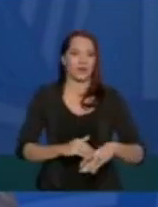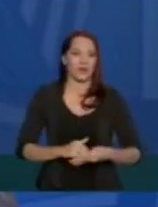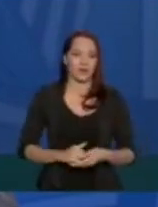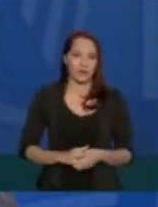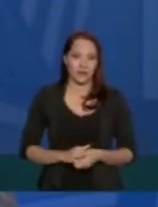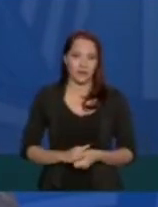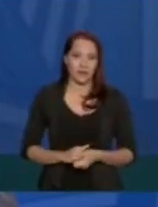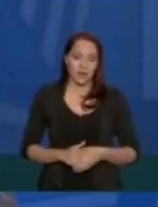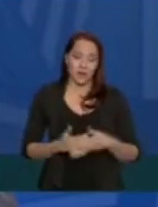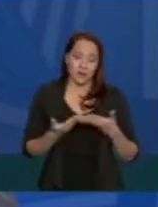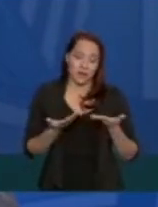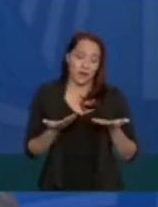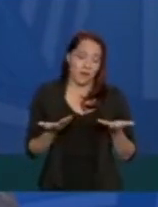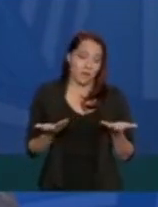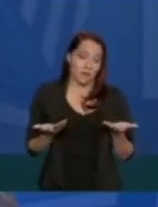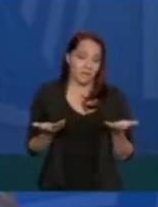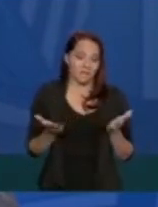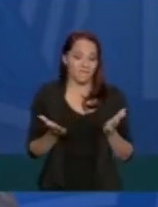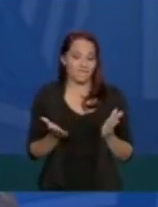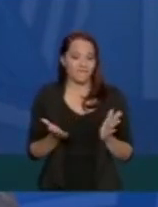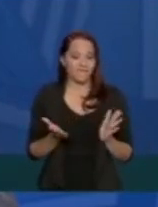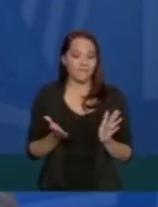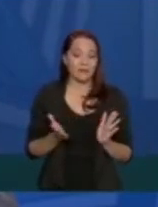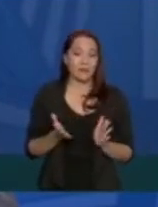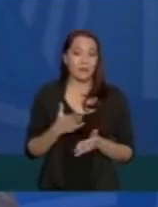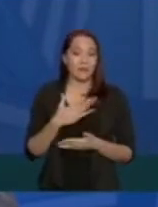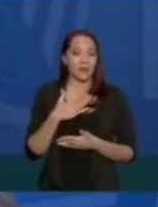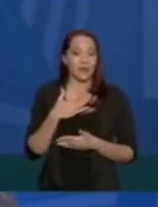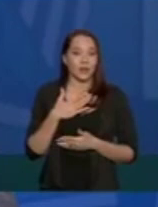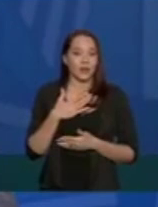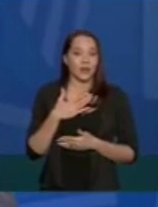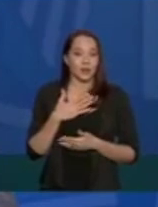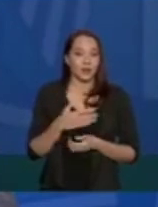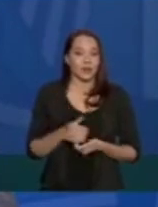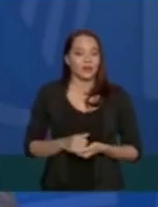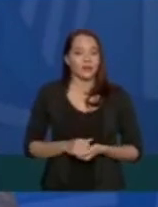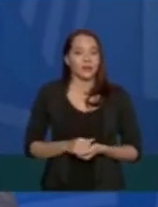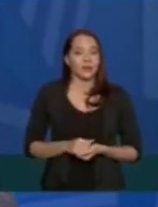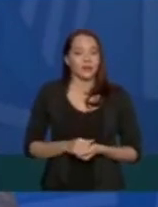Então, assim, eu